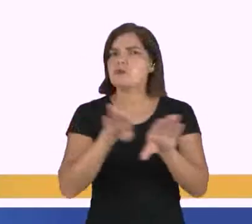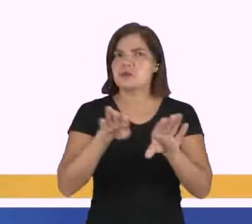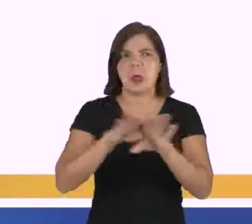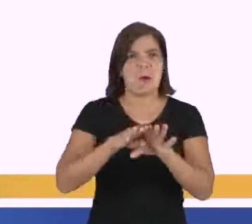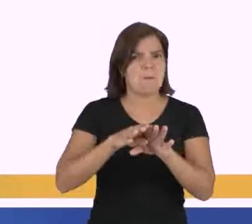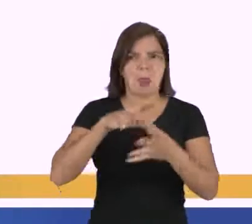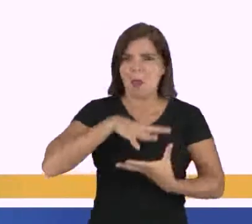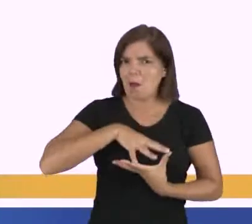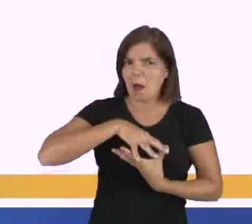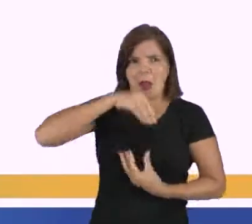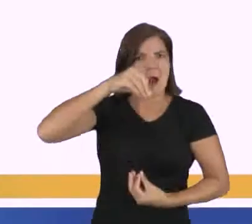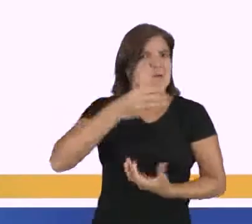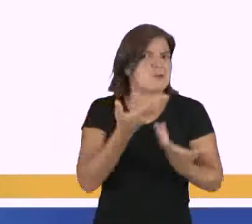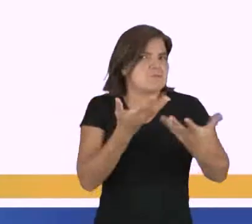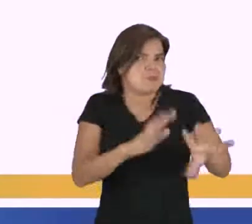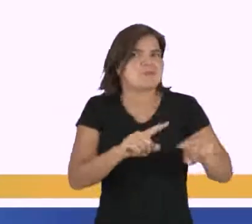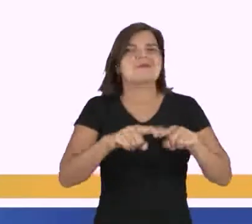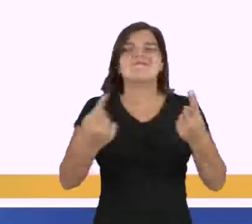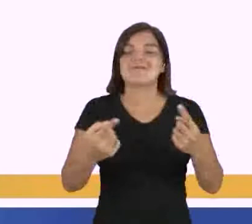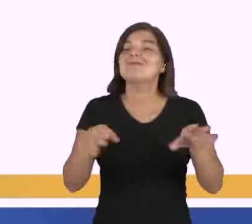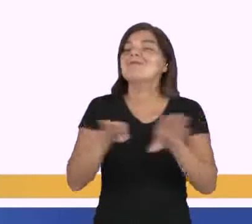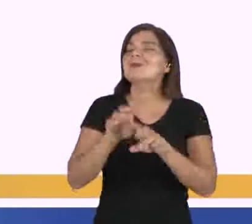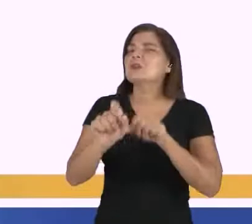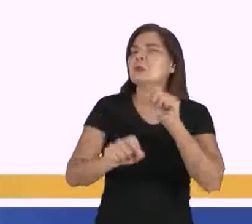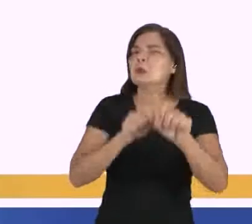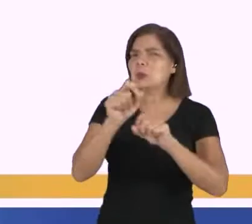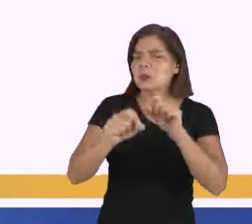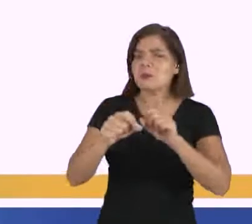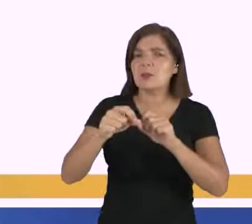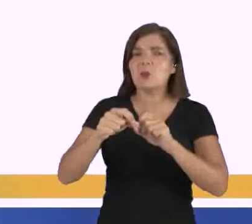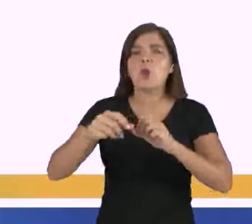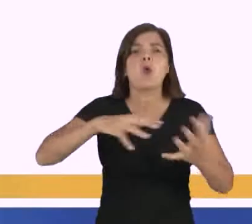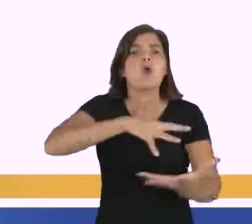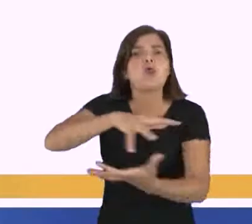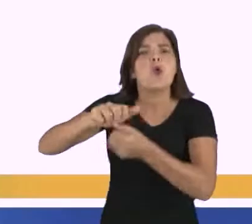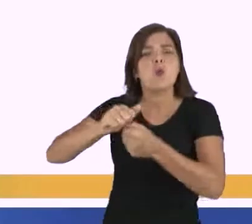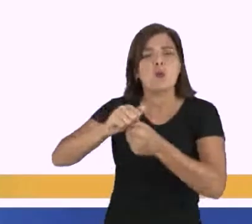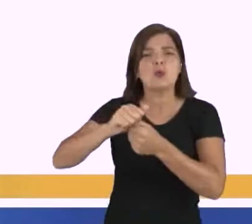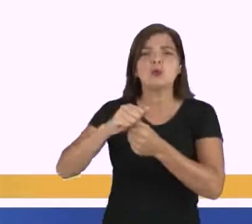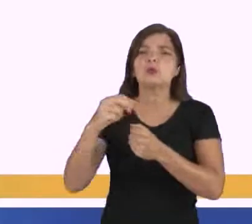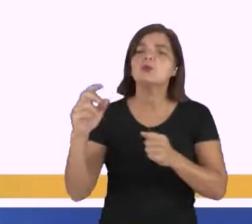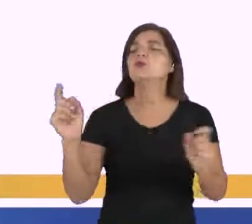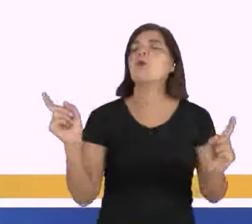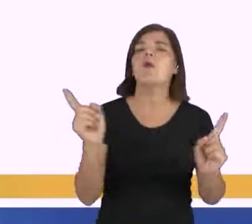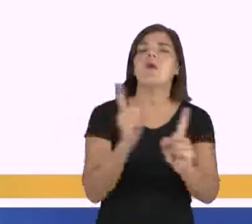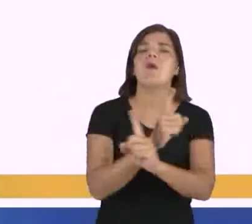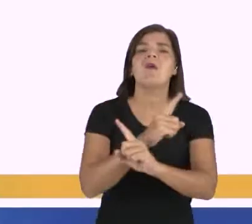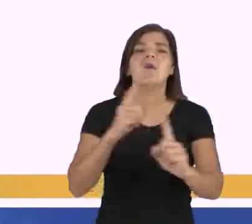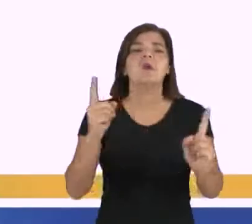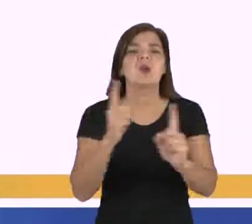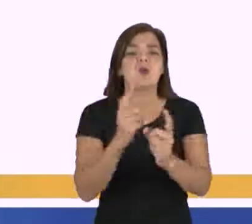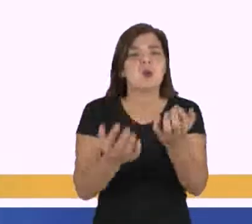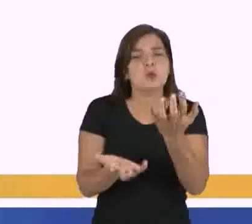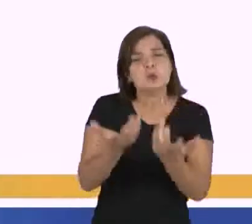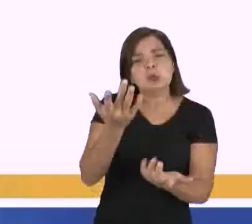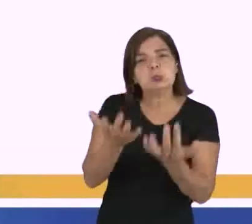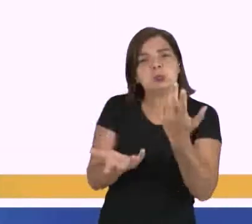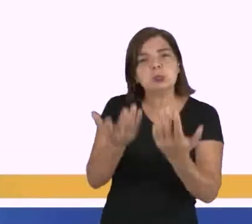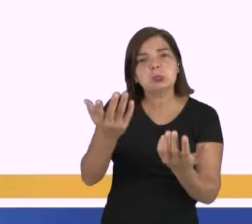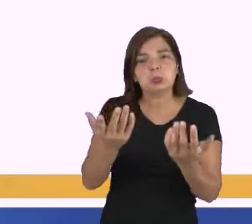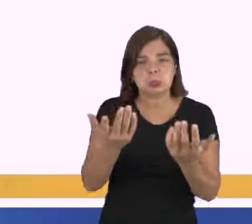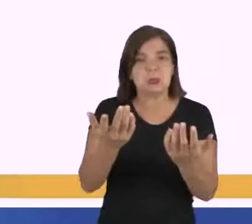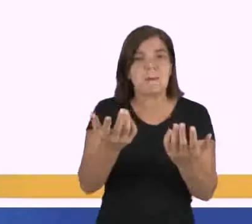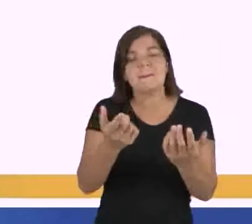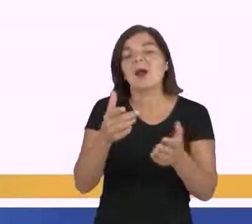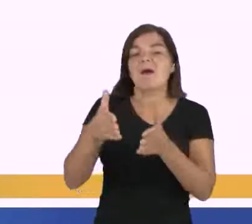ficou com a alma de Jack. Mas, ao invés disso, fez com que ele ficasse vagando eternamente pelo limbo, com apenas uma queima de carvão para iluminar